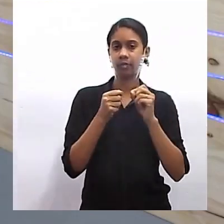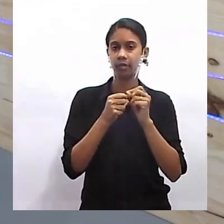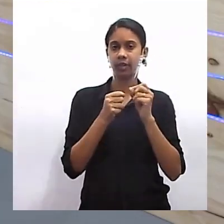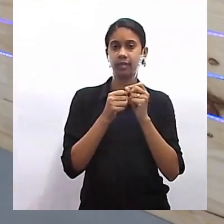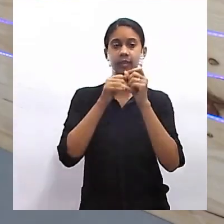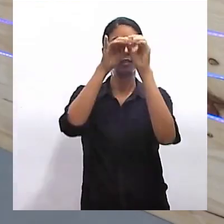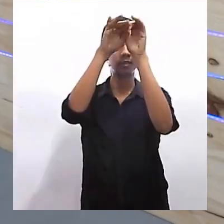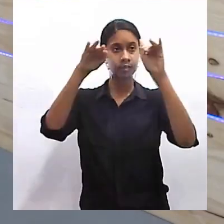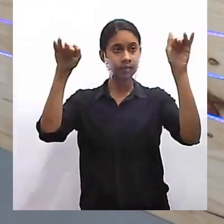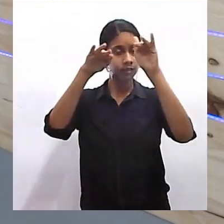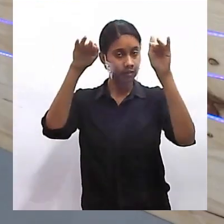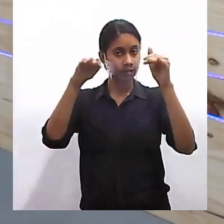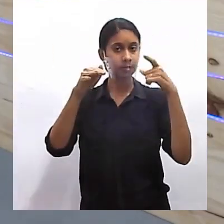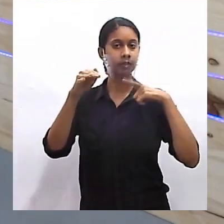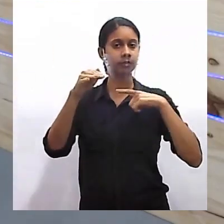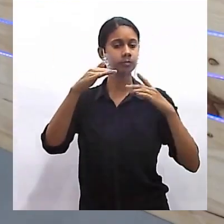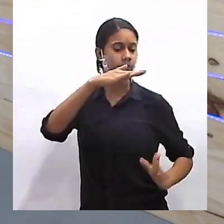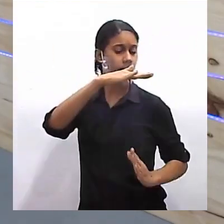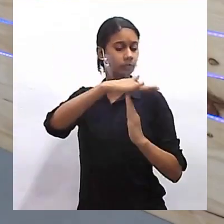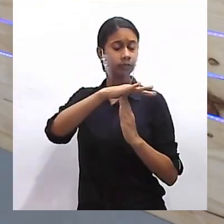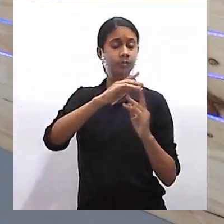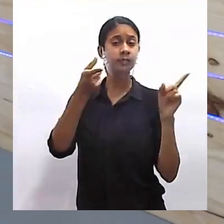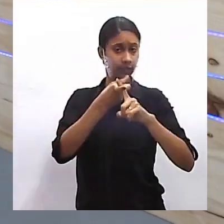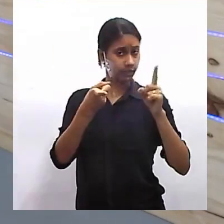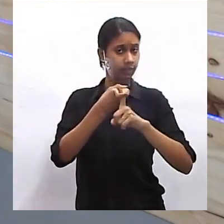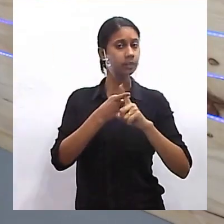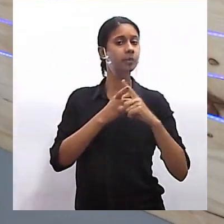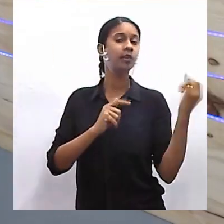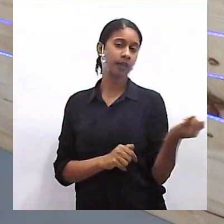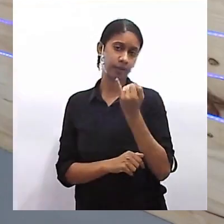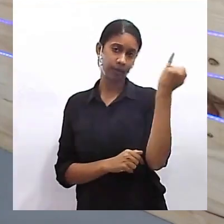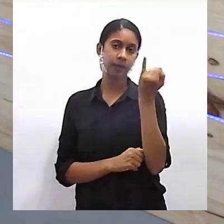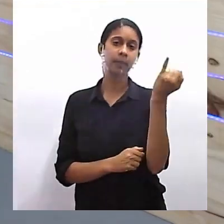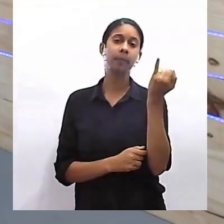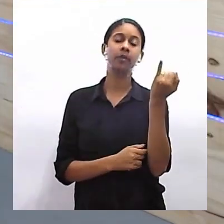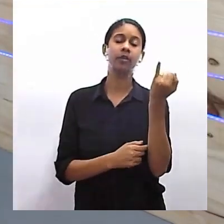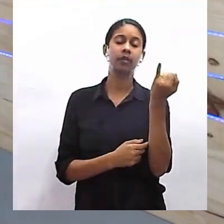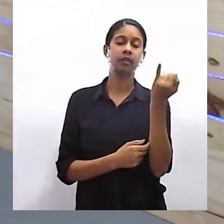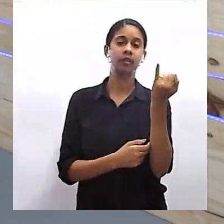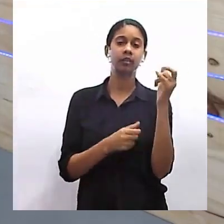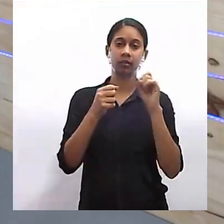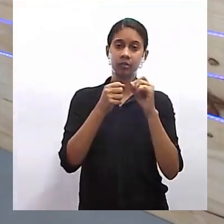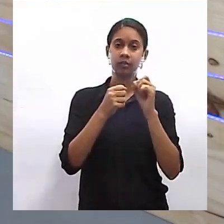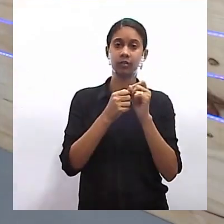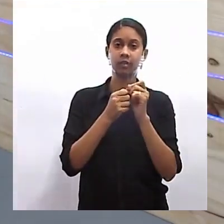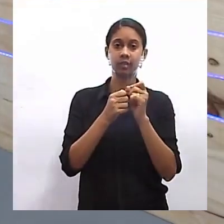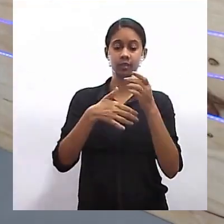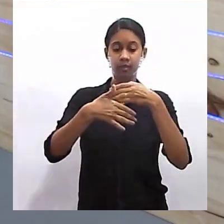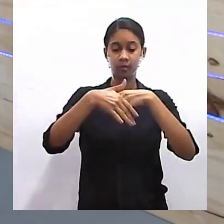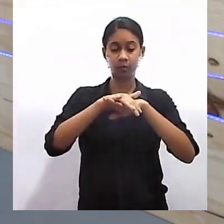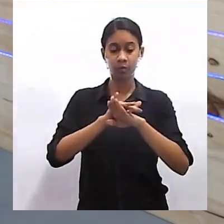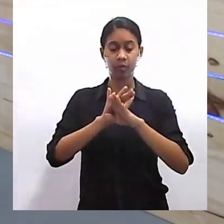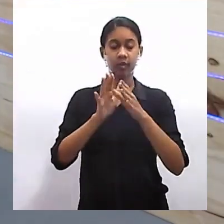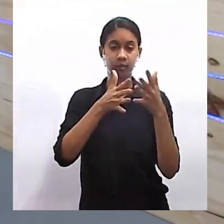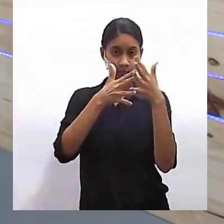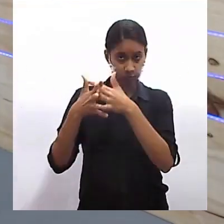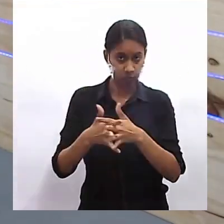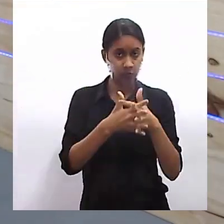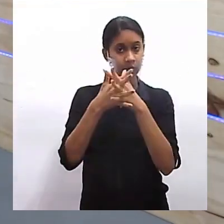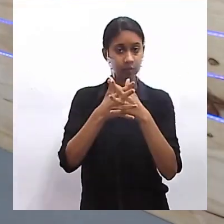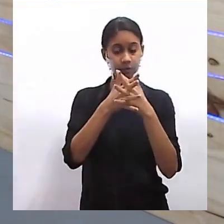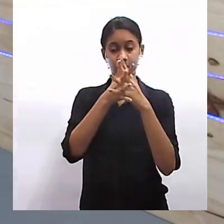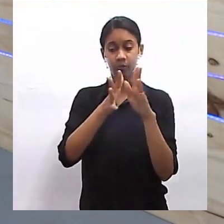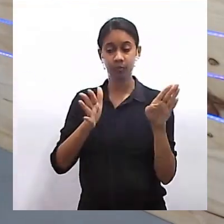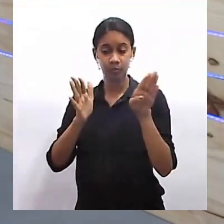caixa. Então, o carregamento é muito importante para a gente ter sucesso na entrega final do cliente. Porque eu